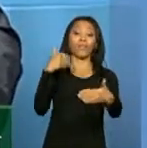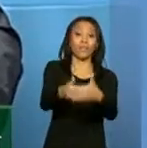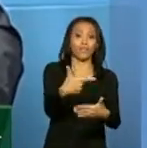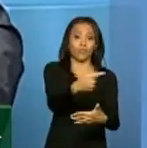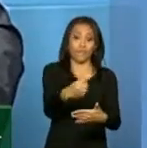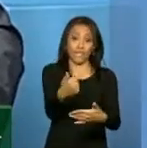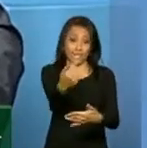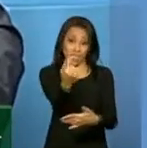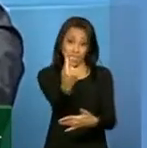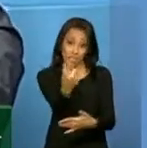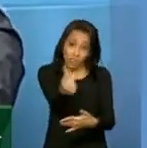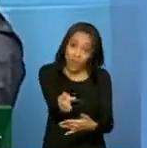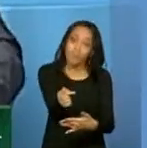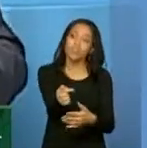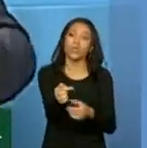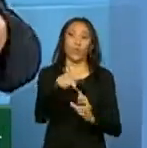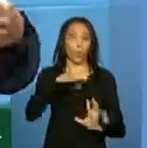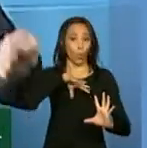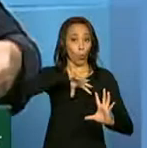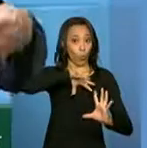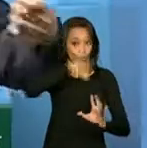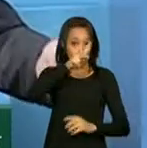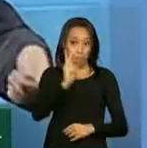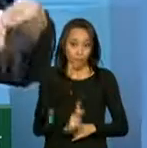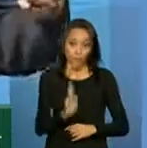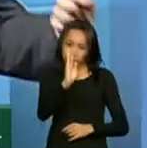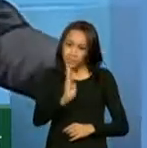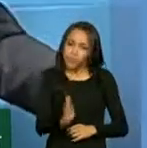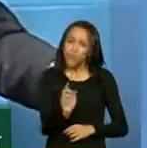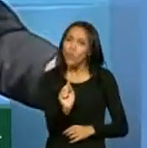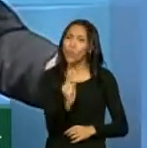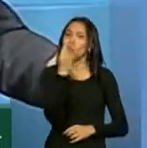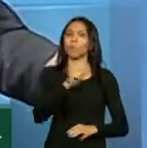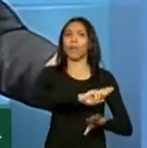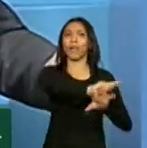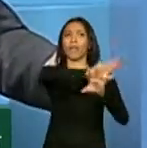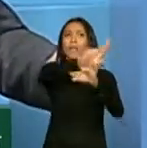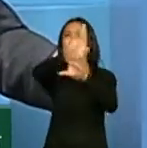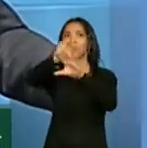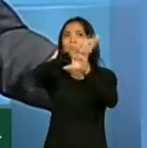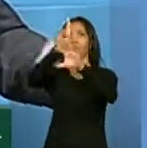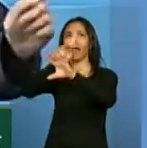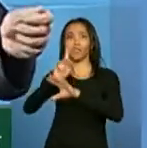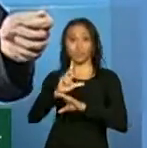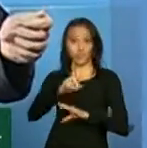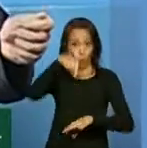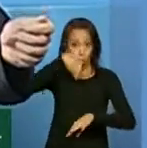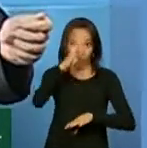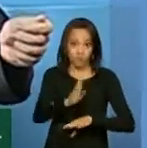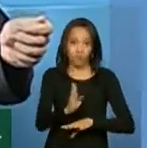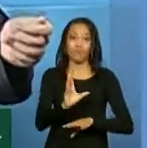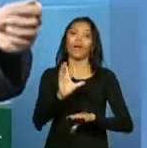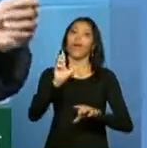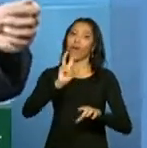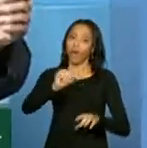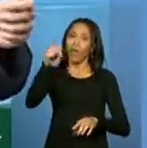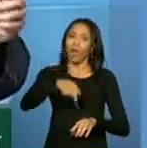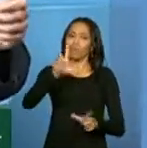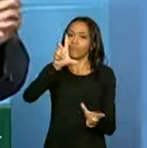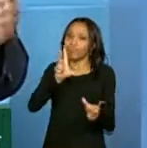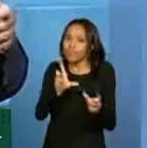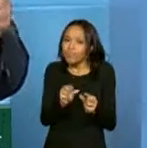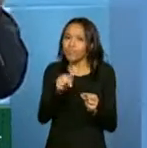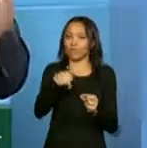o Brasil será um dos países que terá conseguido lograr a maior redução do